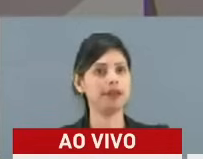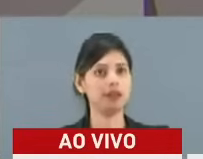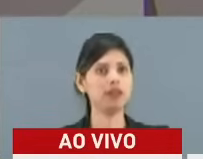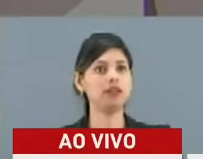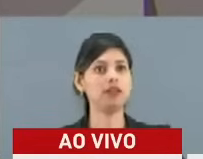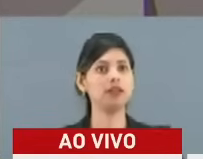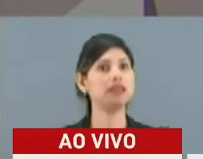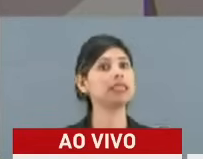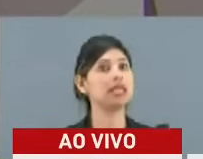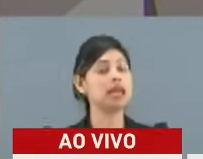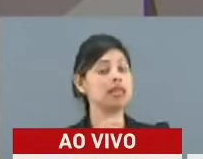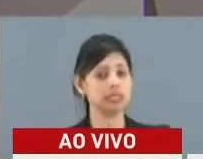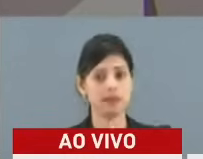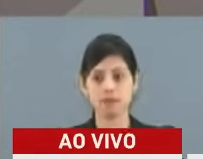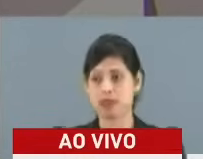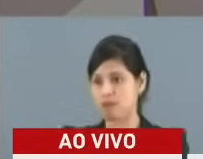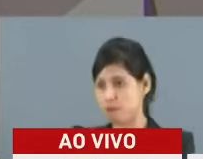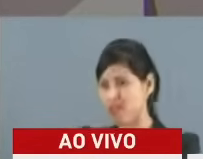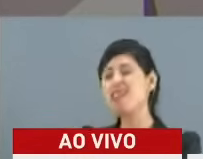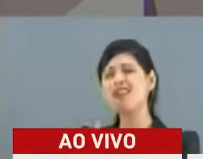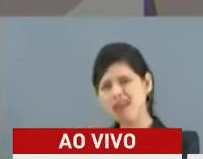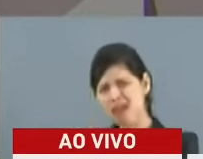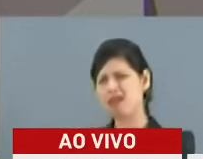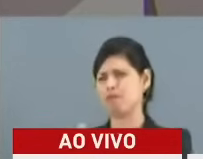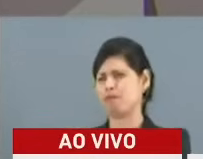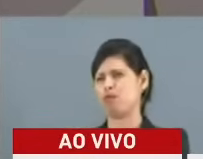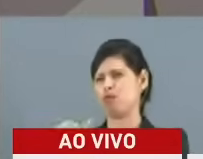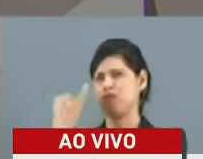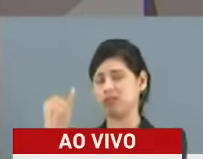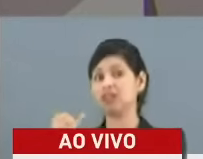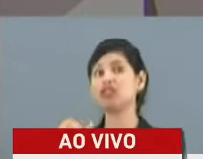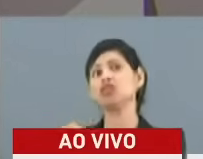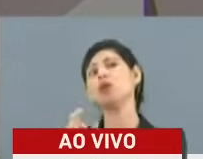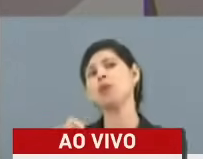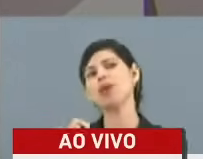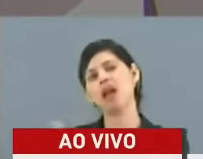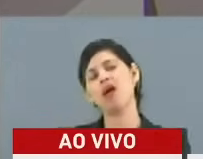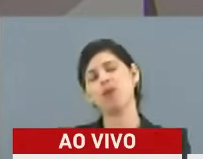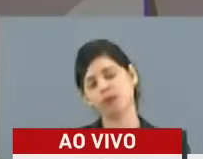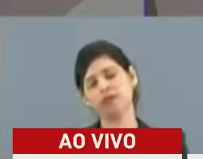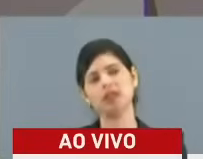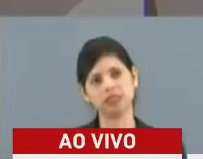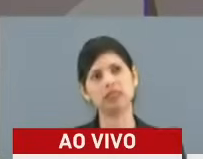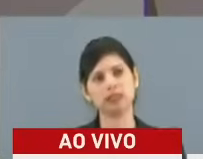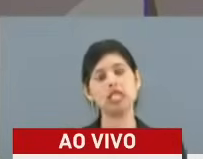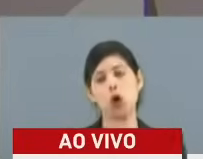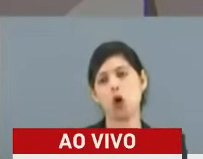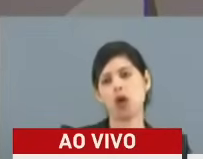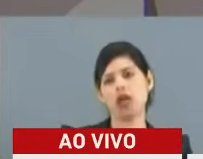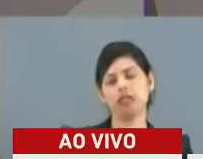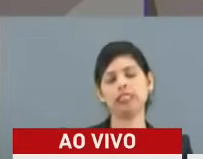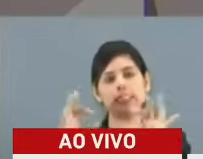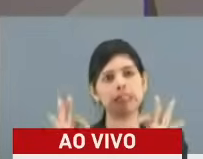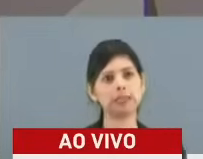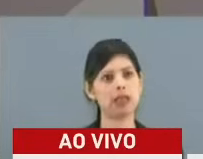essas CPMIs são muito importantes, porque elas vão consolidando esse caráter democrático